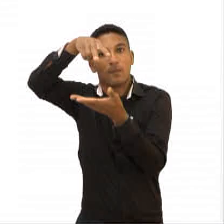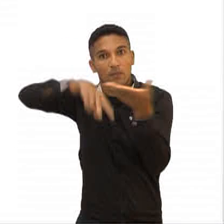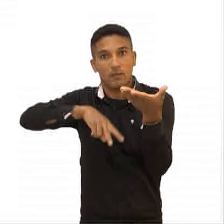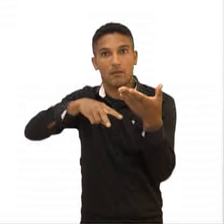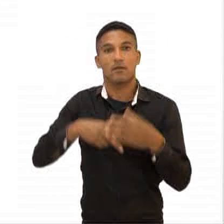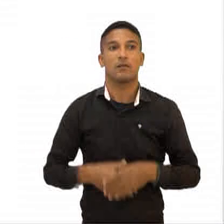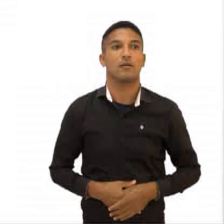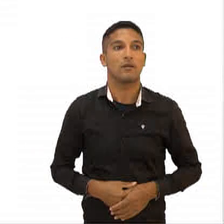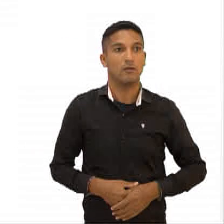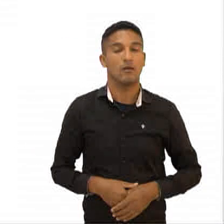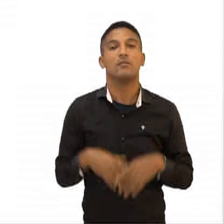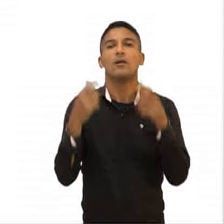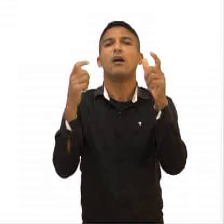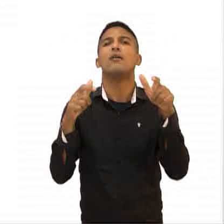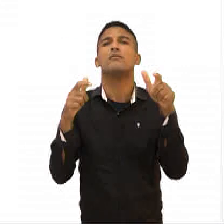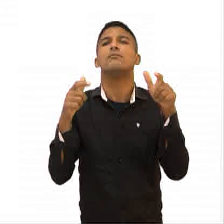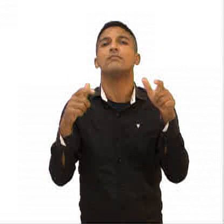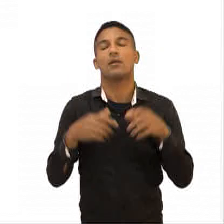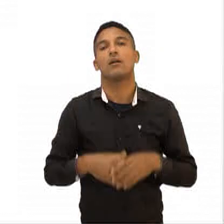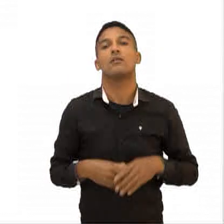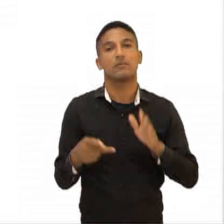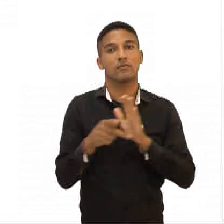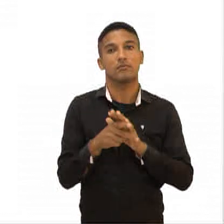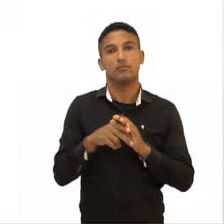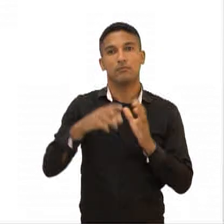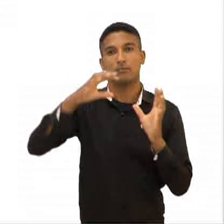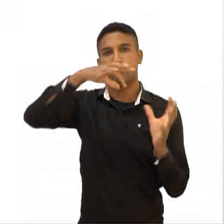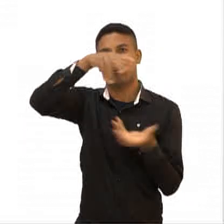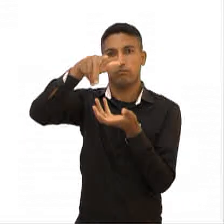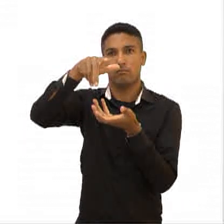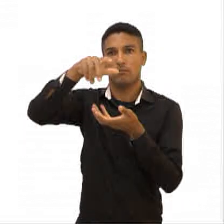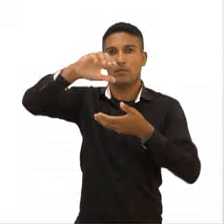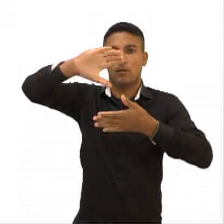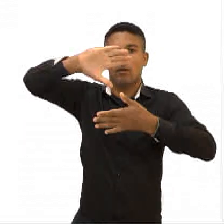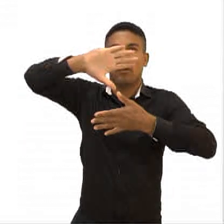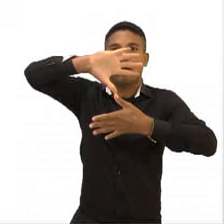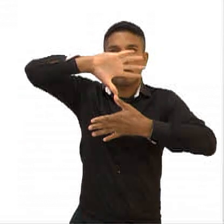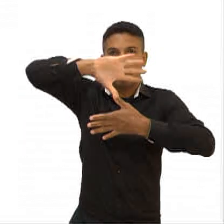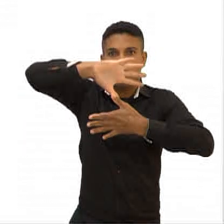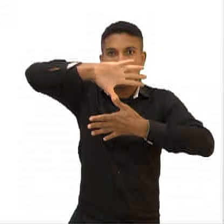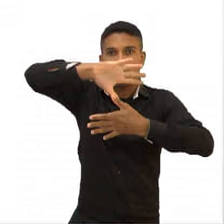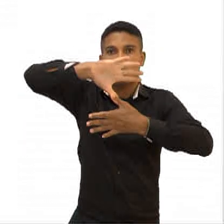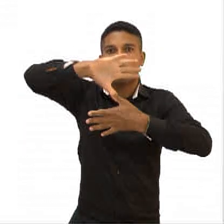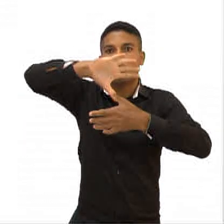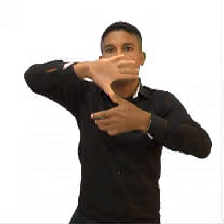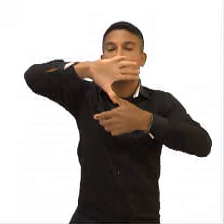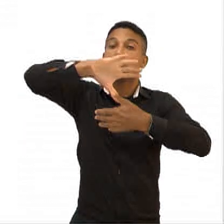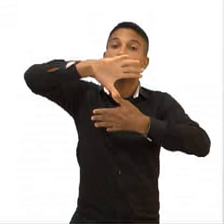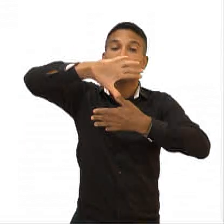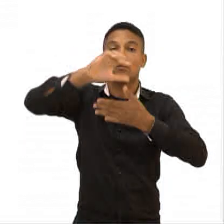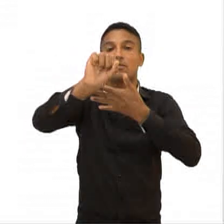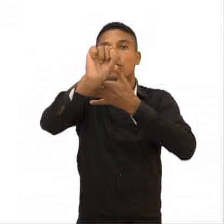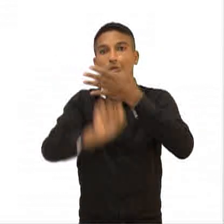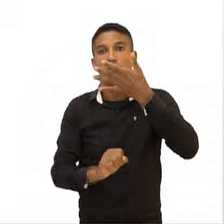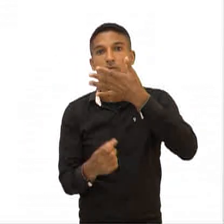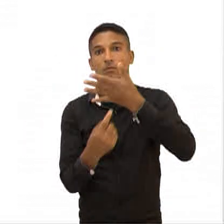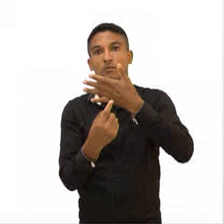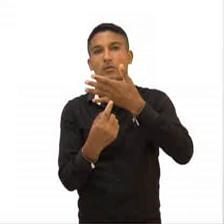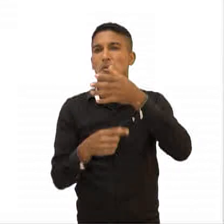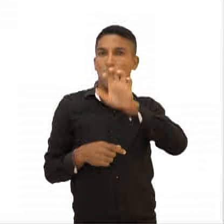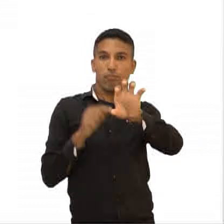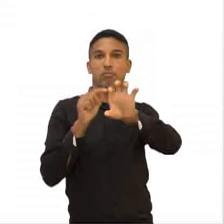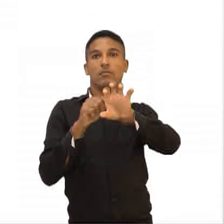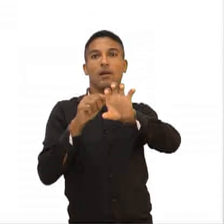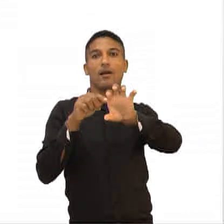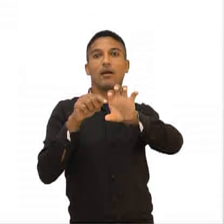la parte central e ocidental da América do Sul. Então, ele está localizado nesse lugar, nessa